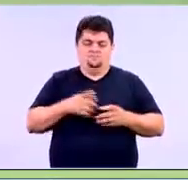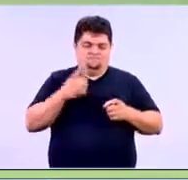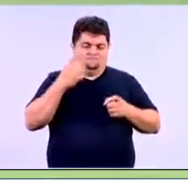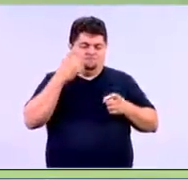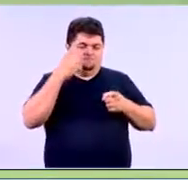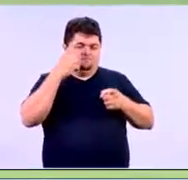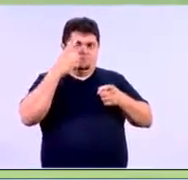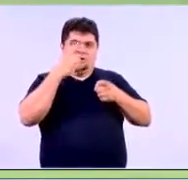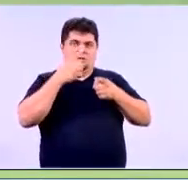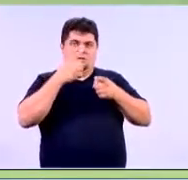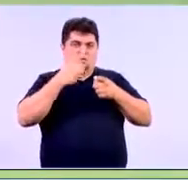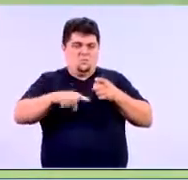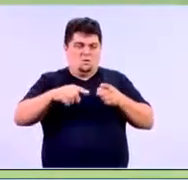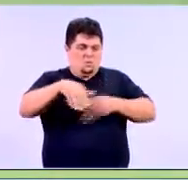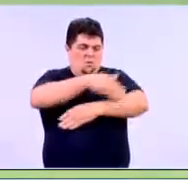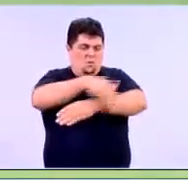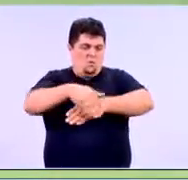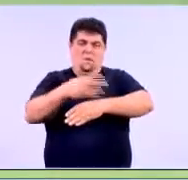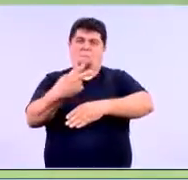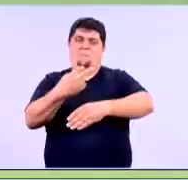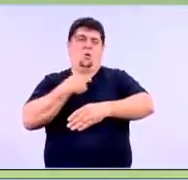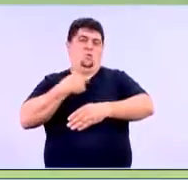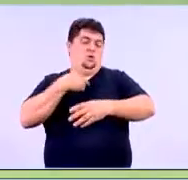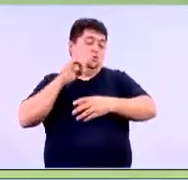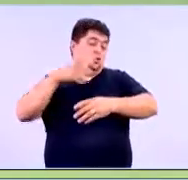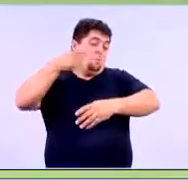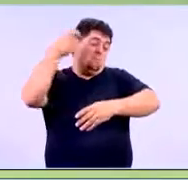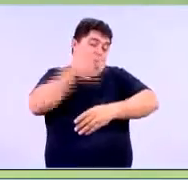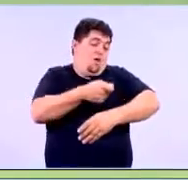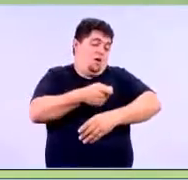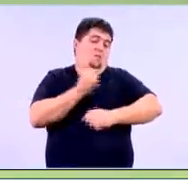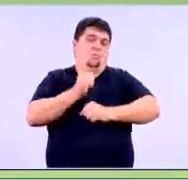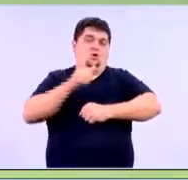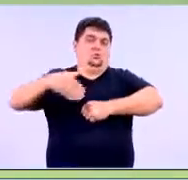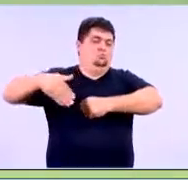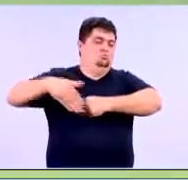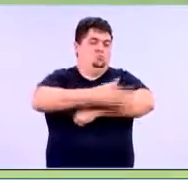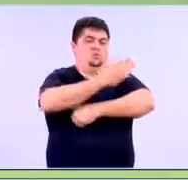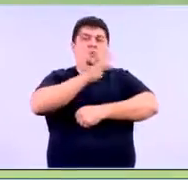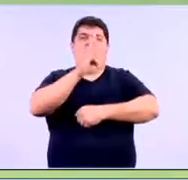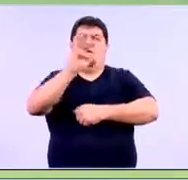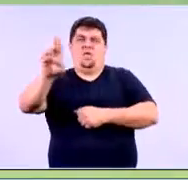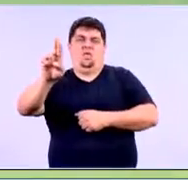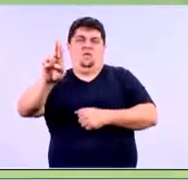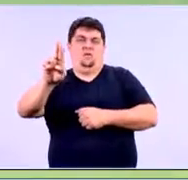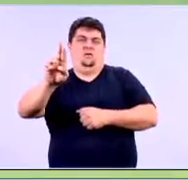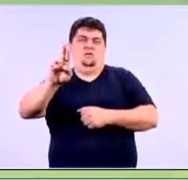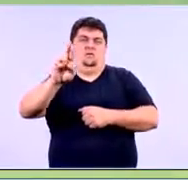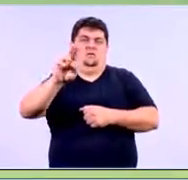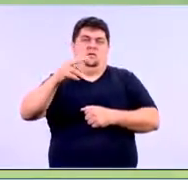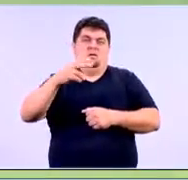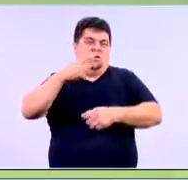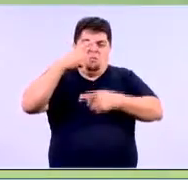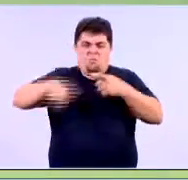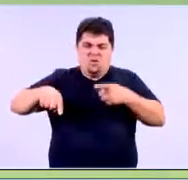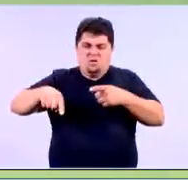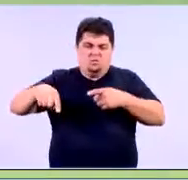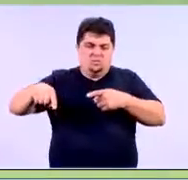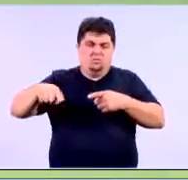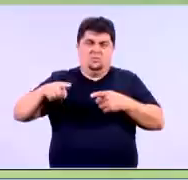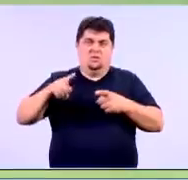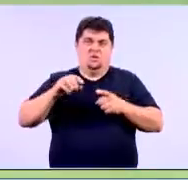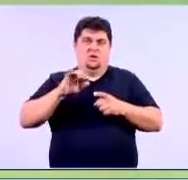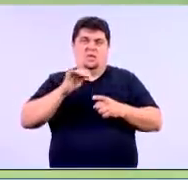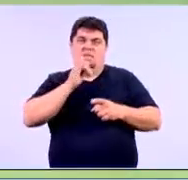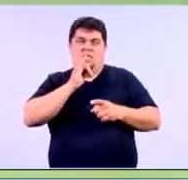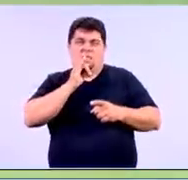da liberdade de tráfego. É a questão de não proibir o cidadão de ir ou vir. Não é essa a questão, até porque que